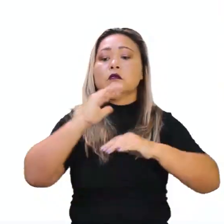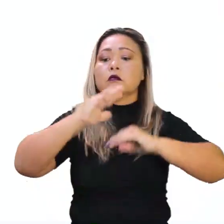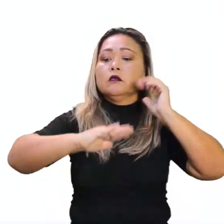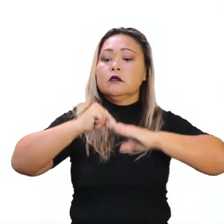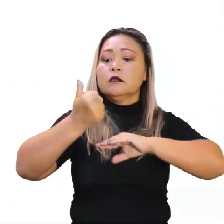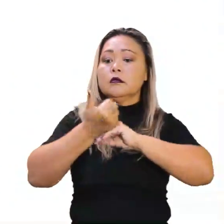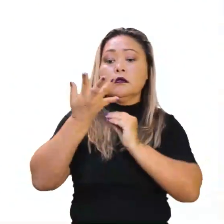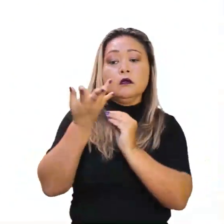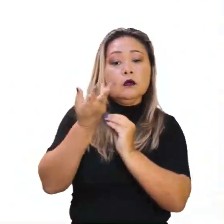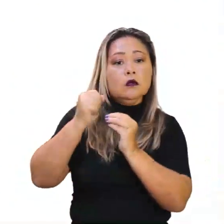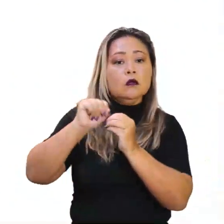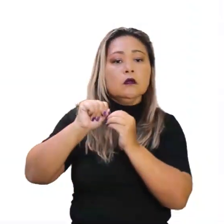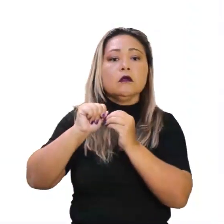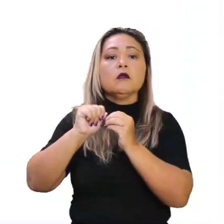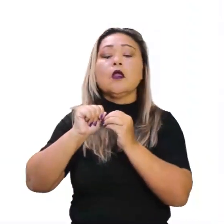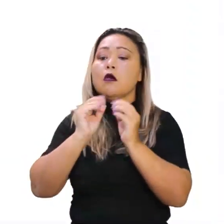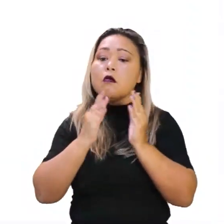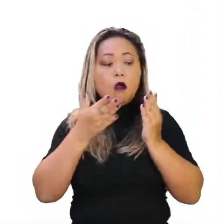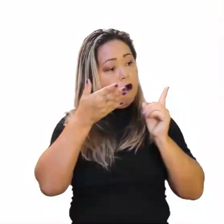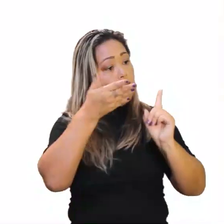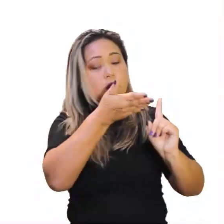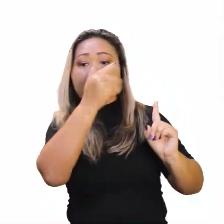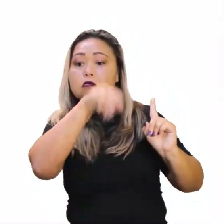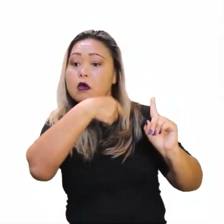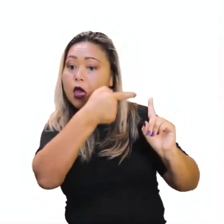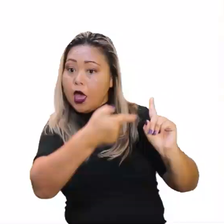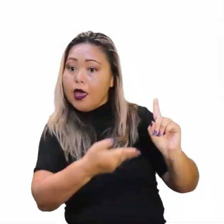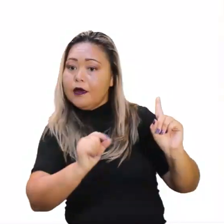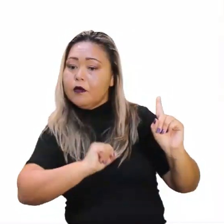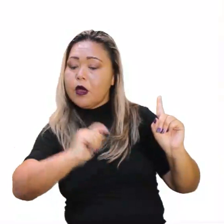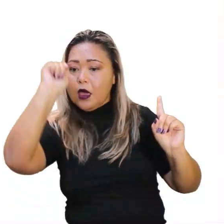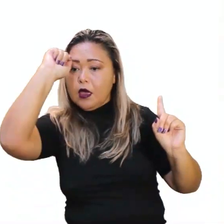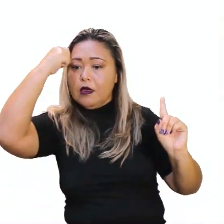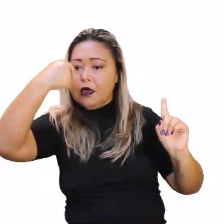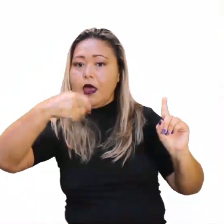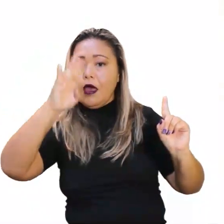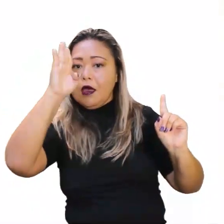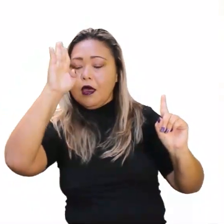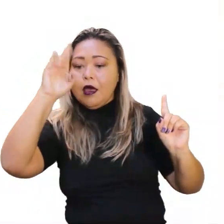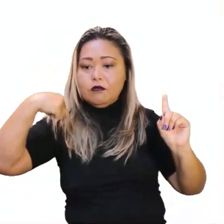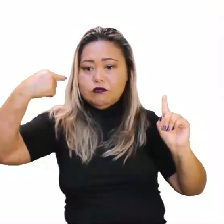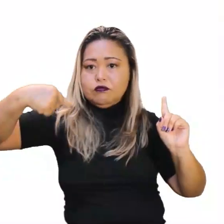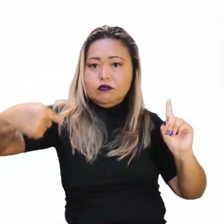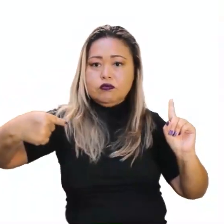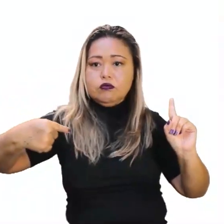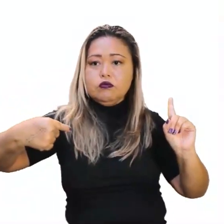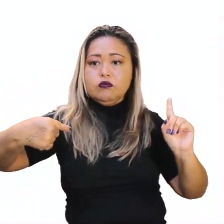artistas de destaque afrodescendentes, né? No qual eles colocavam as conexões com a